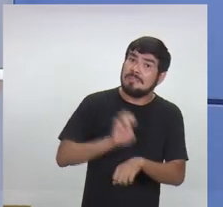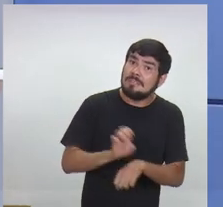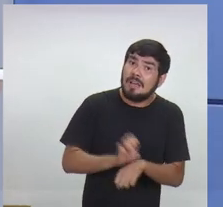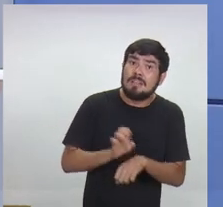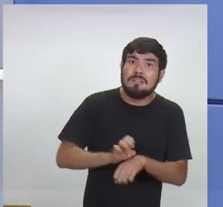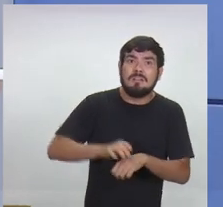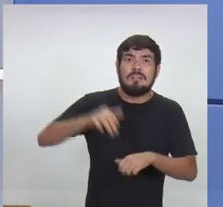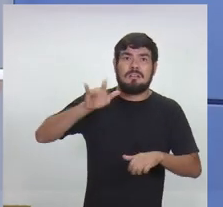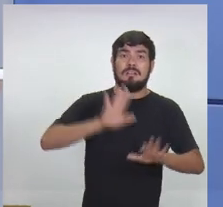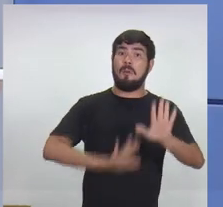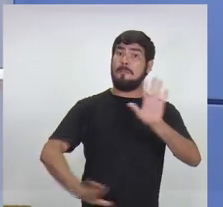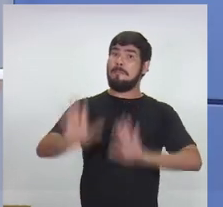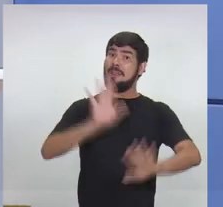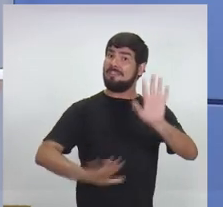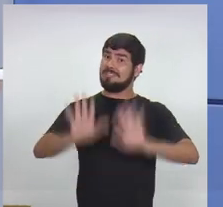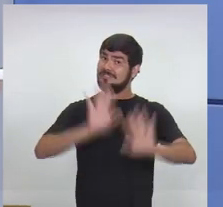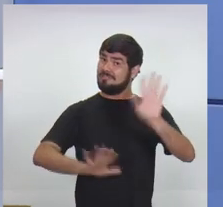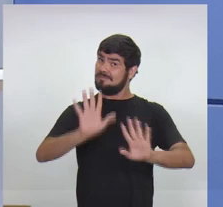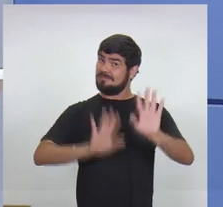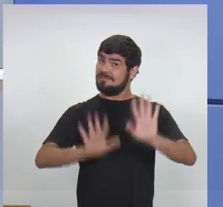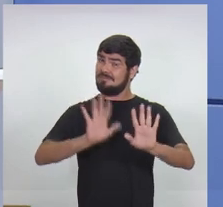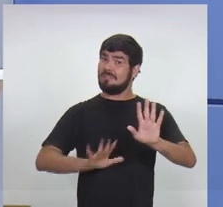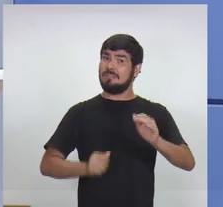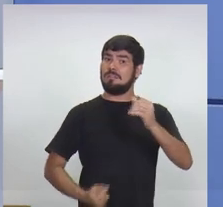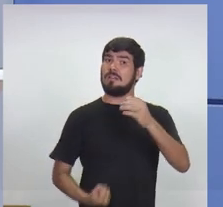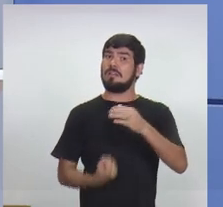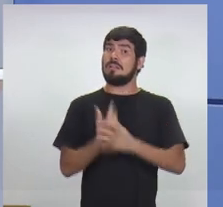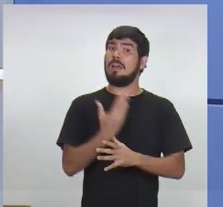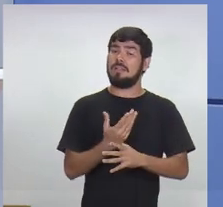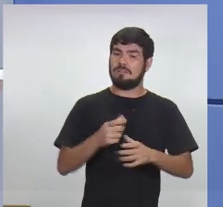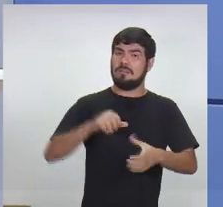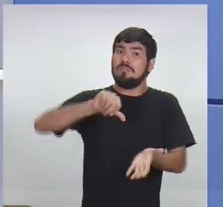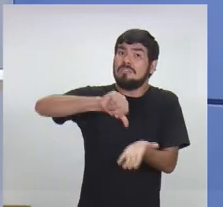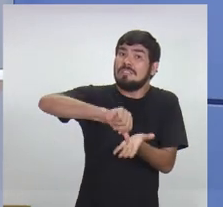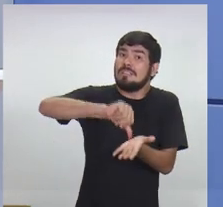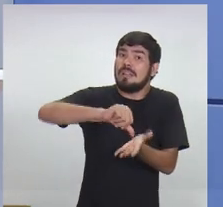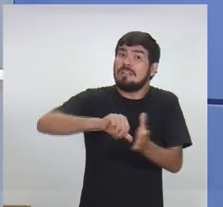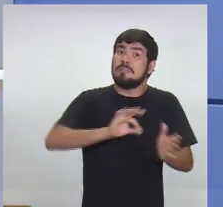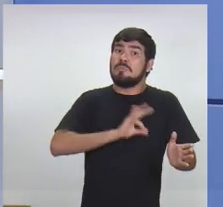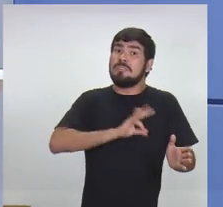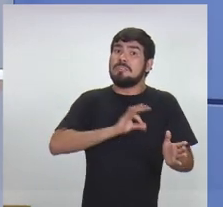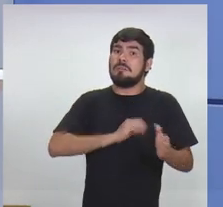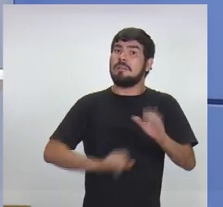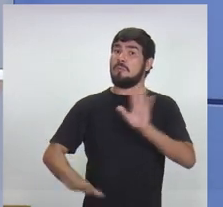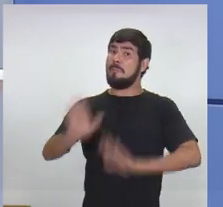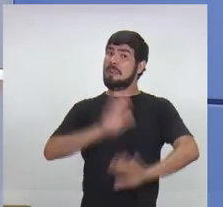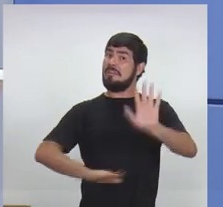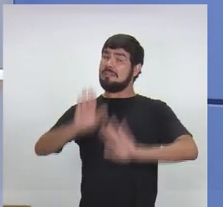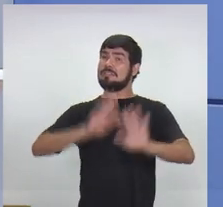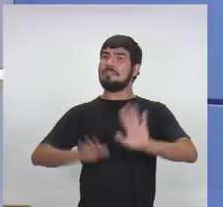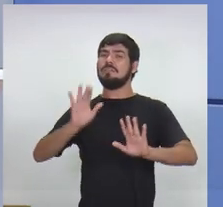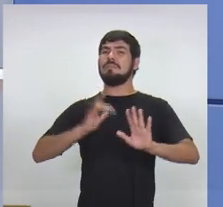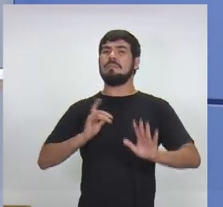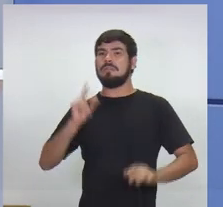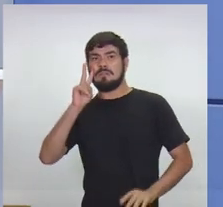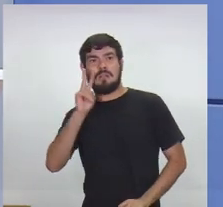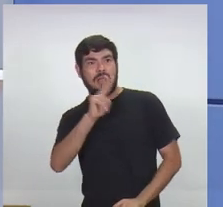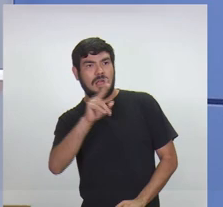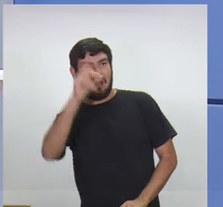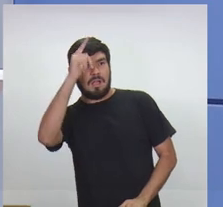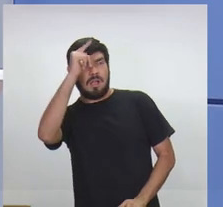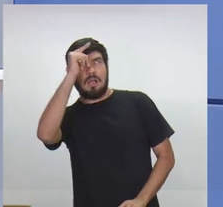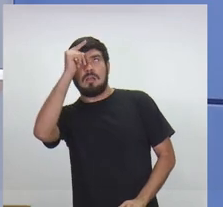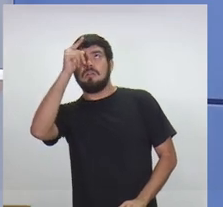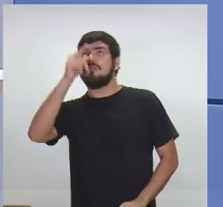preventivo tá nós estamos criando a unidade de policiamento preventivo para que você possa justamente ter a tranquilidade de não poder ser